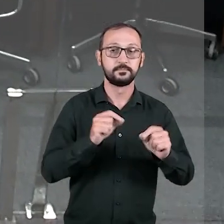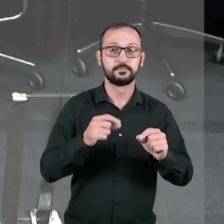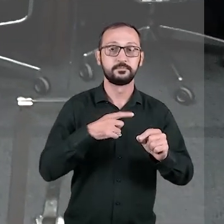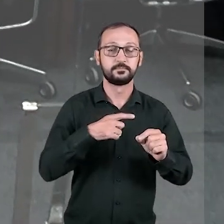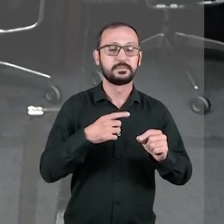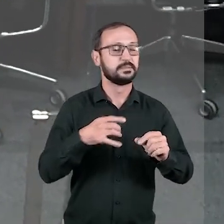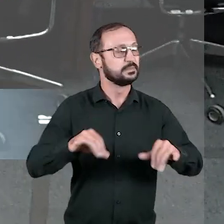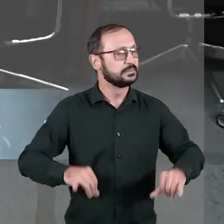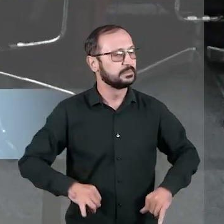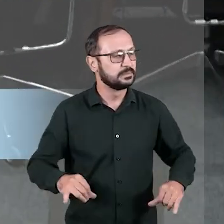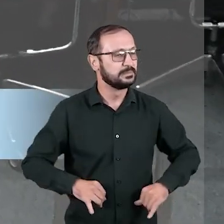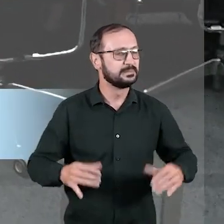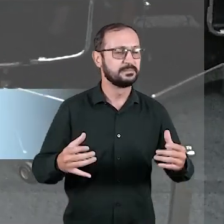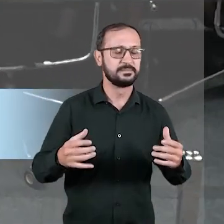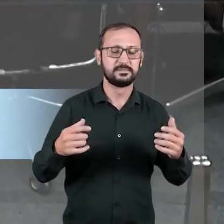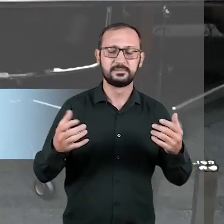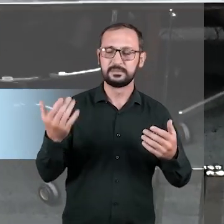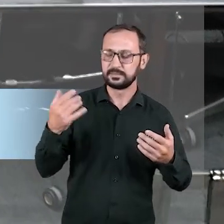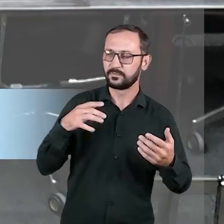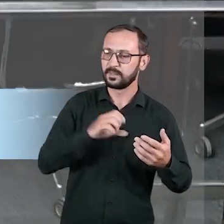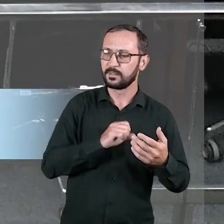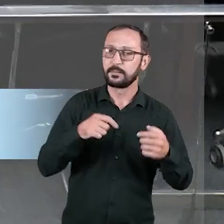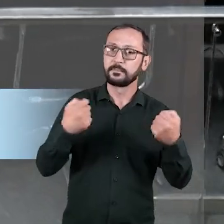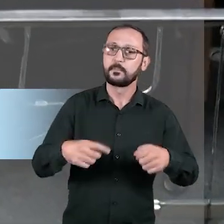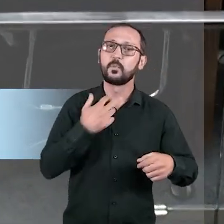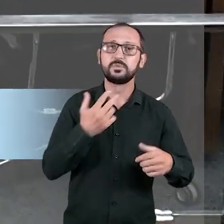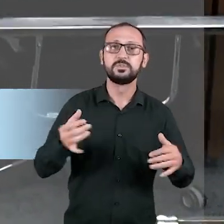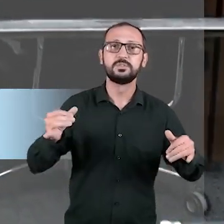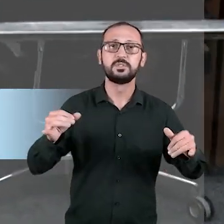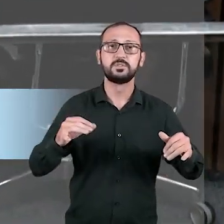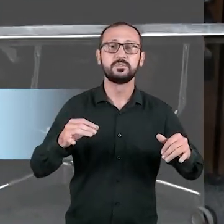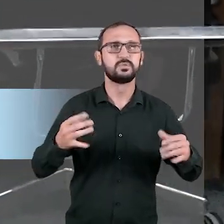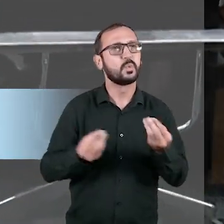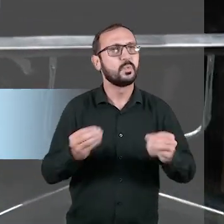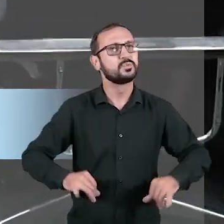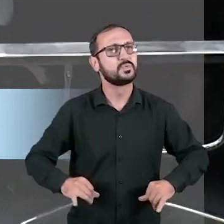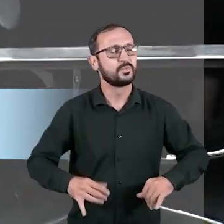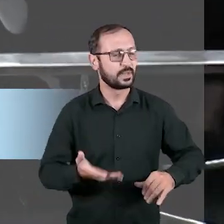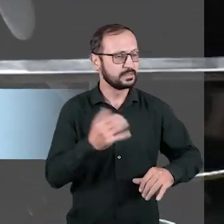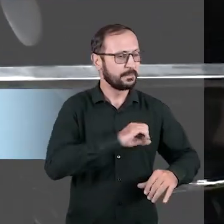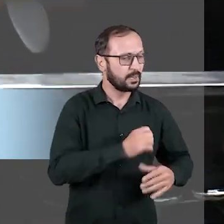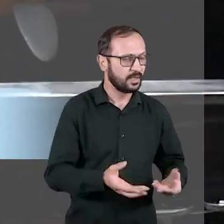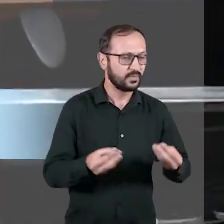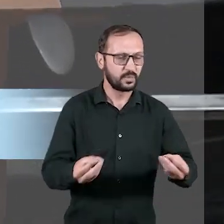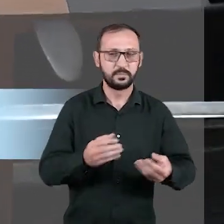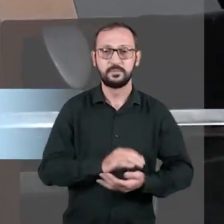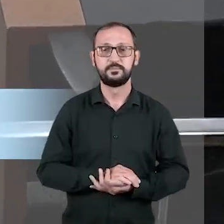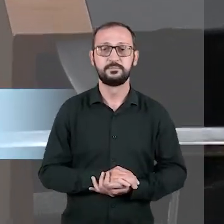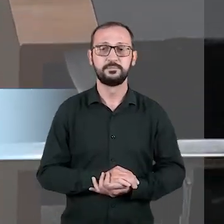igual o pessoal, mas eu estou sofrendo tanto. Se você amava tanto, tinha que sofrer tanto. Né? É até estranho se não fosse